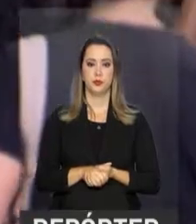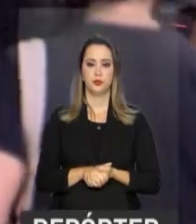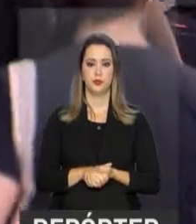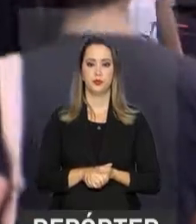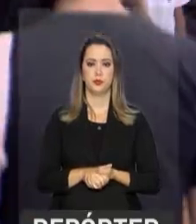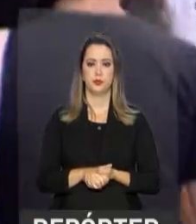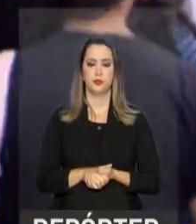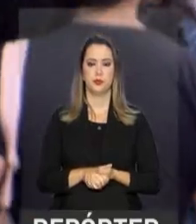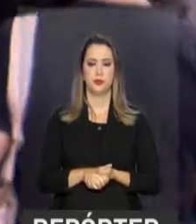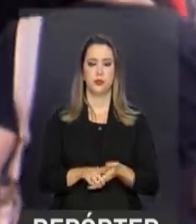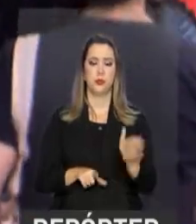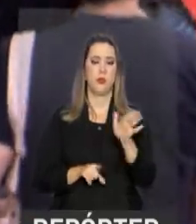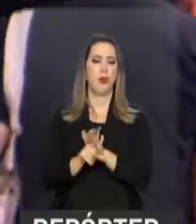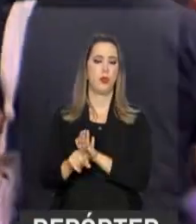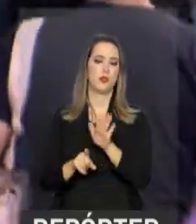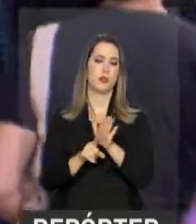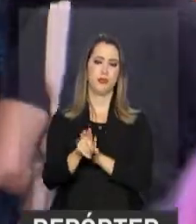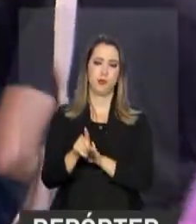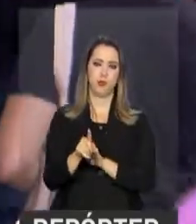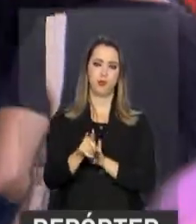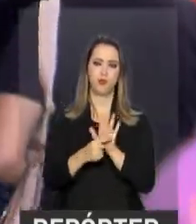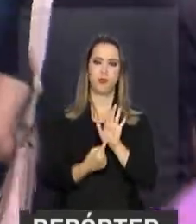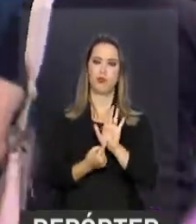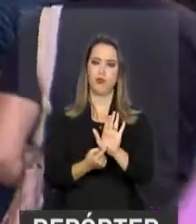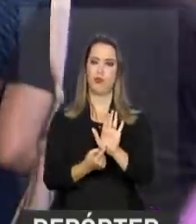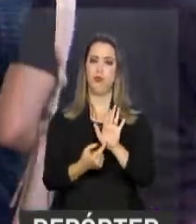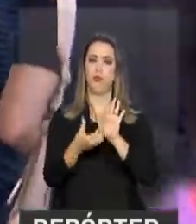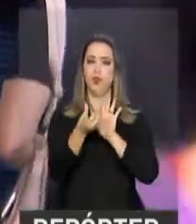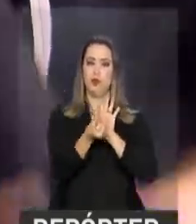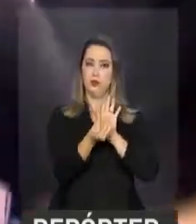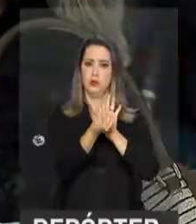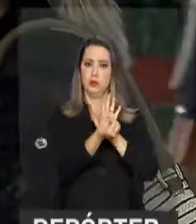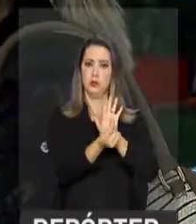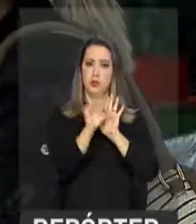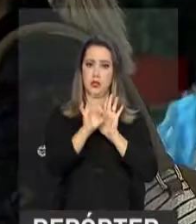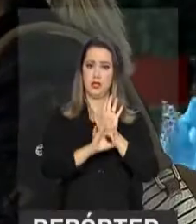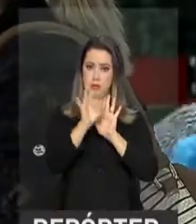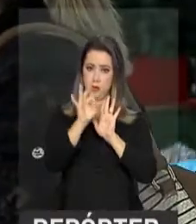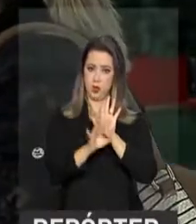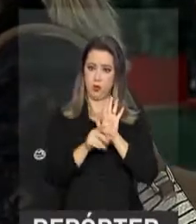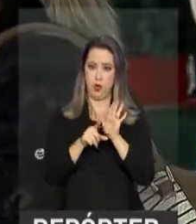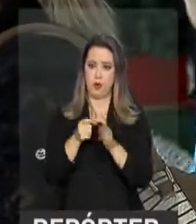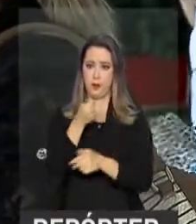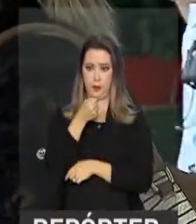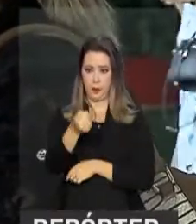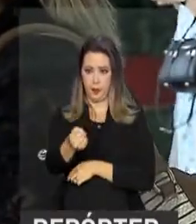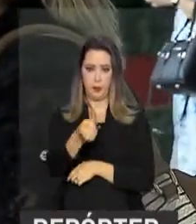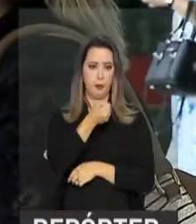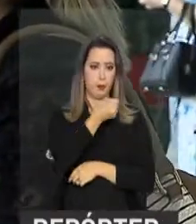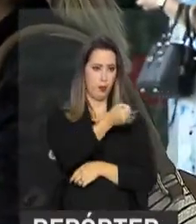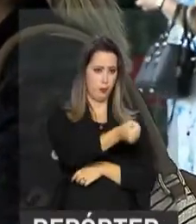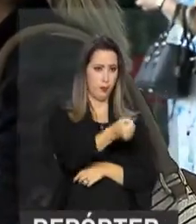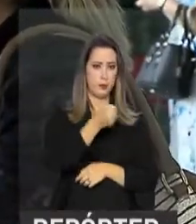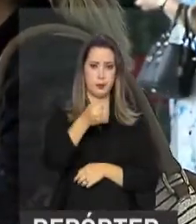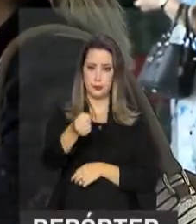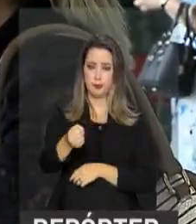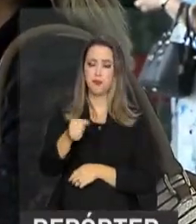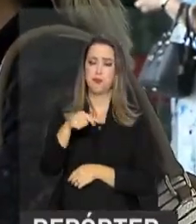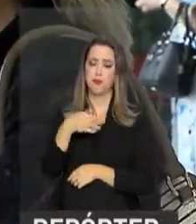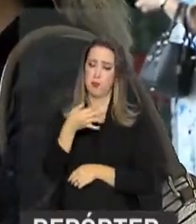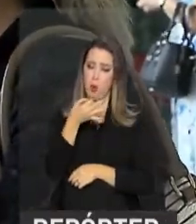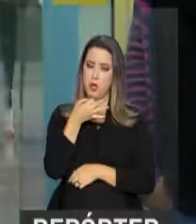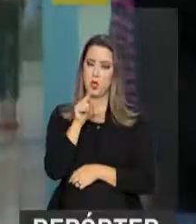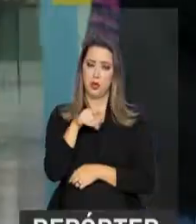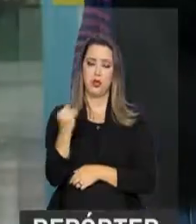segundo levantamento 66 por cento dos entrevistados consideram importante a aprovação da reforma da